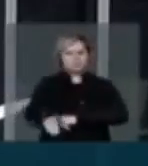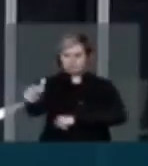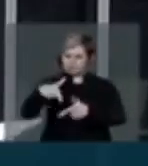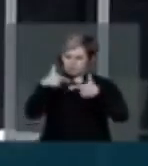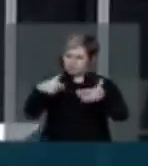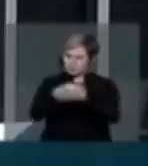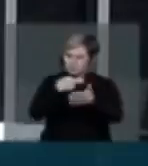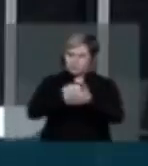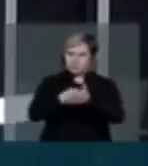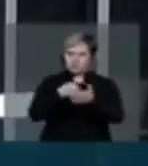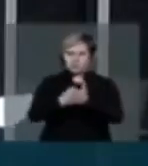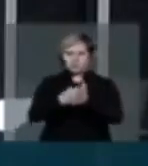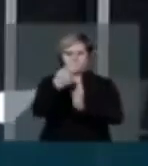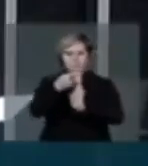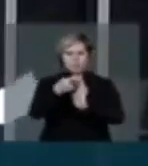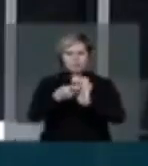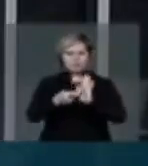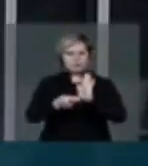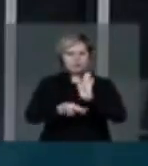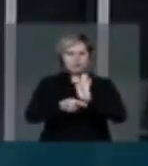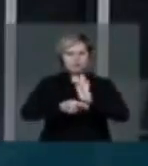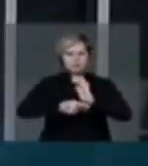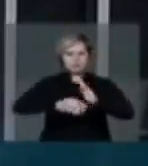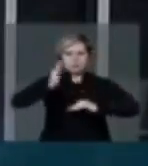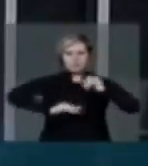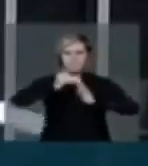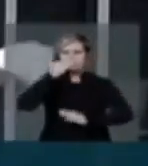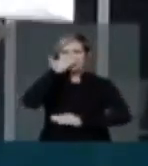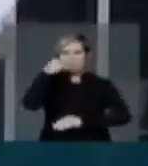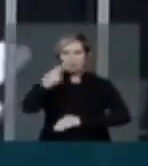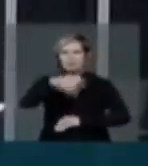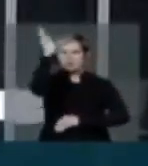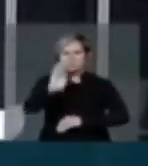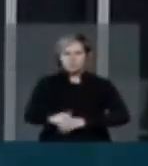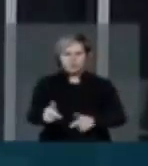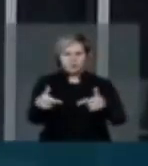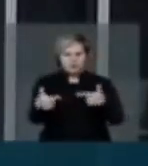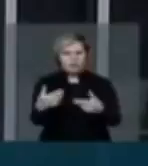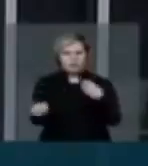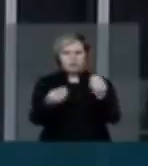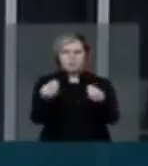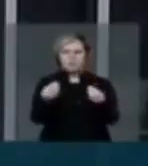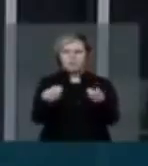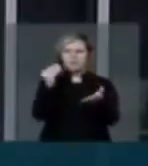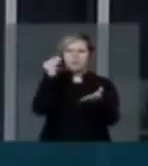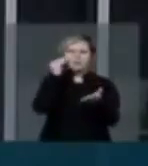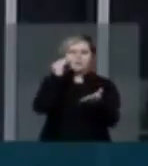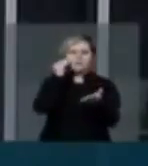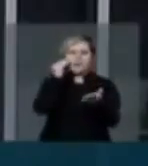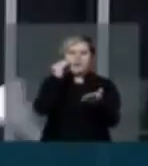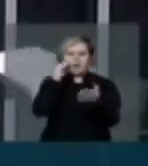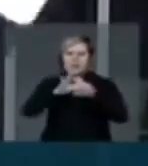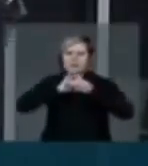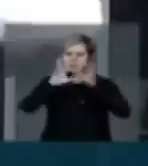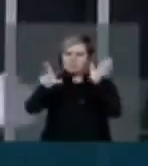lutando pelo projeto da legalização da profissão da prostituição no Brasil, que nada mais é do que tentar legalizar